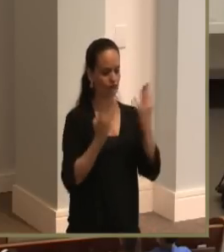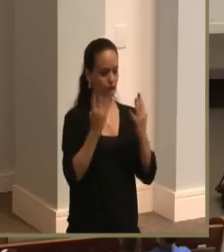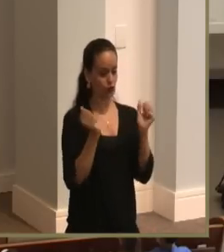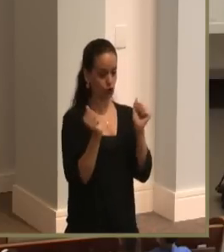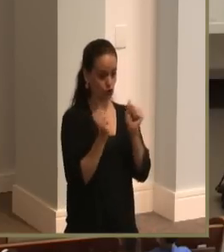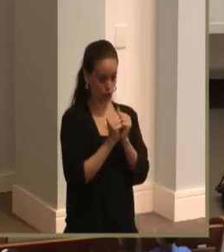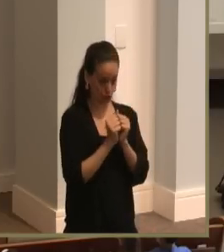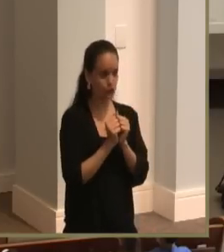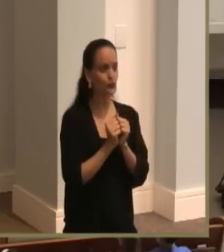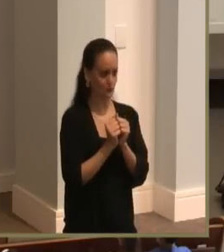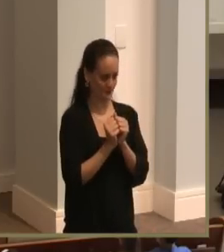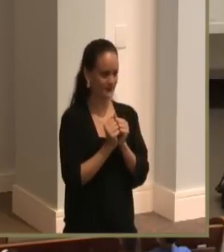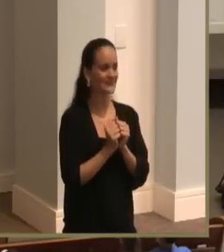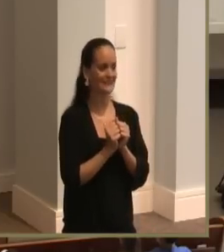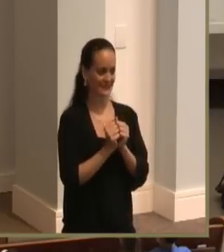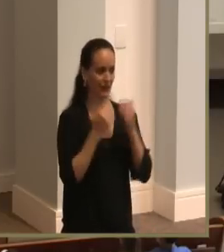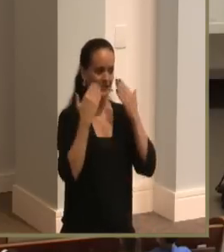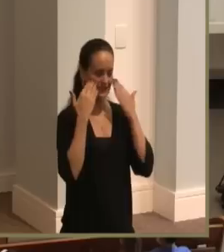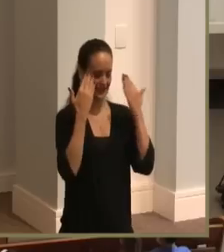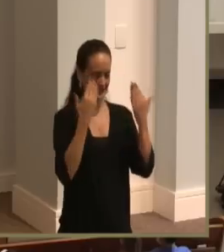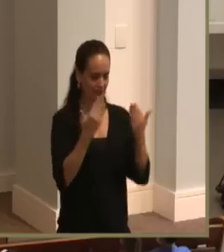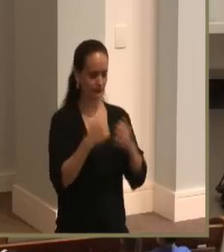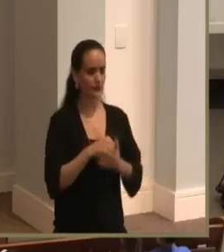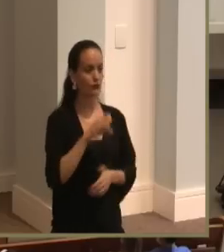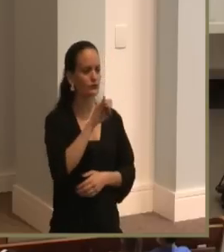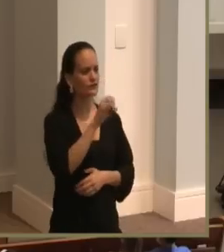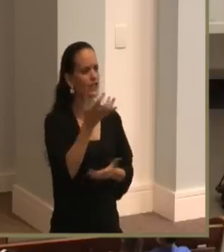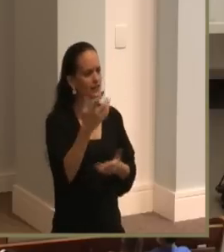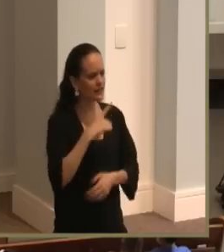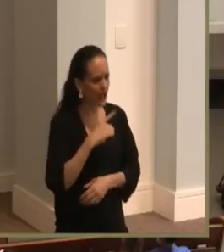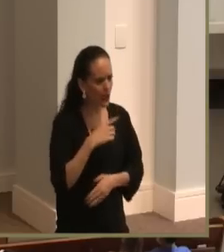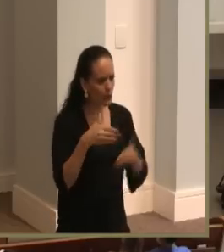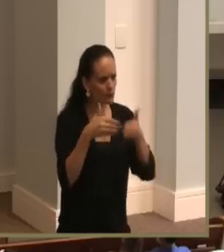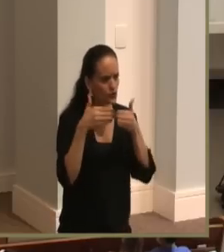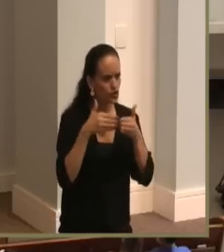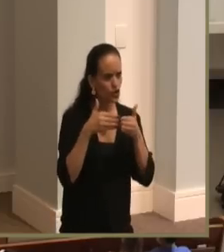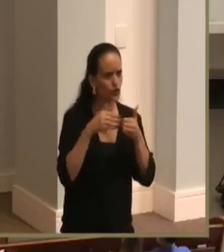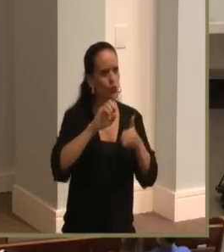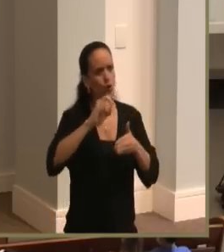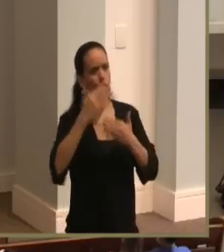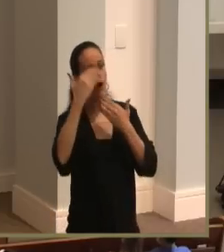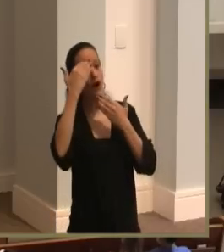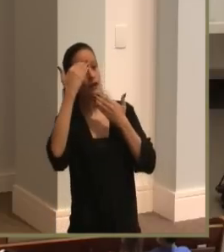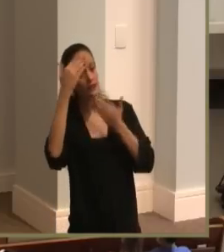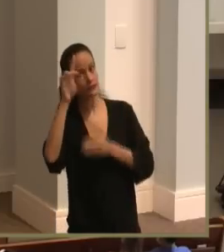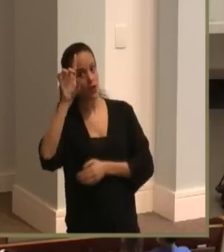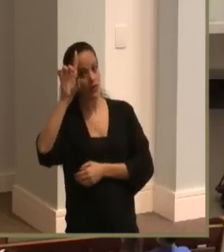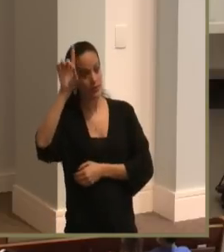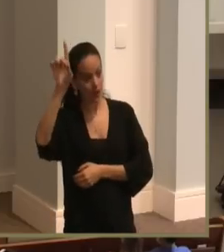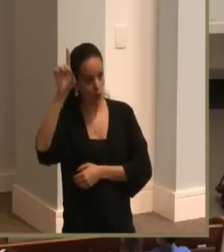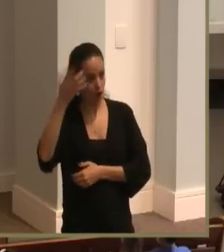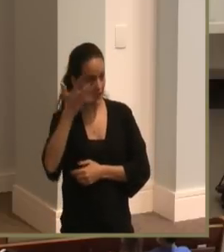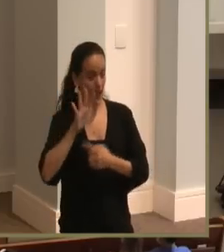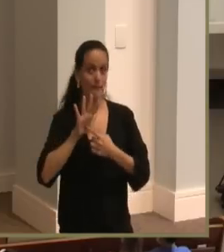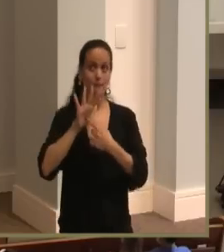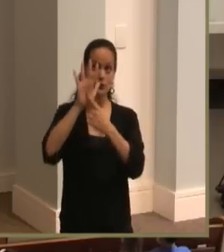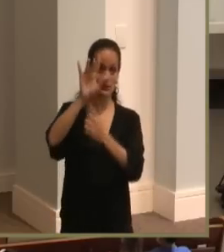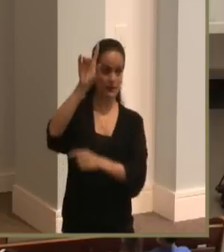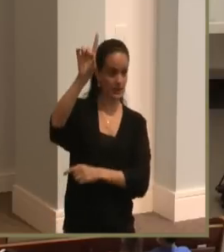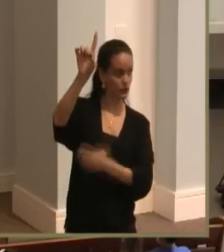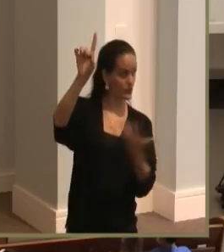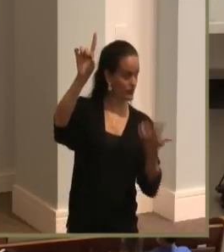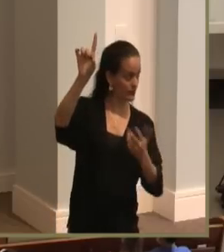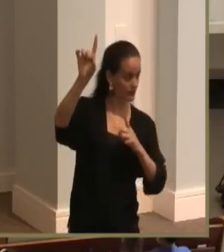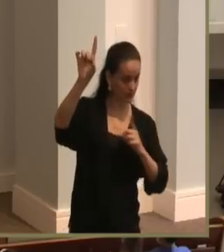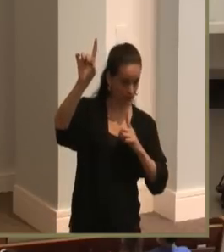nós devemos estar orando ao Senhor. Se você quer agradecer a Deus ou pedir, interceder, colocar diante do Senhor alguma necessidade, vem